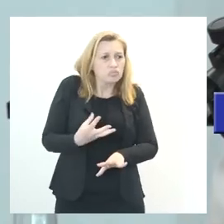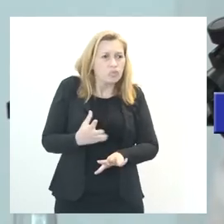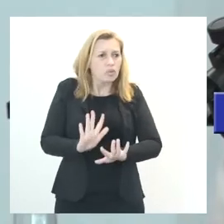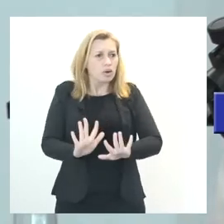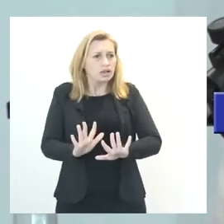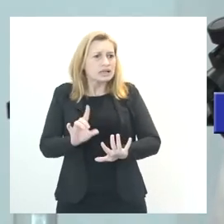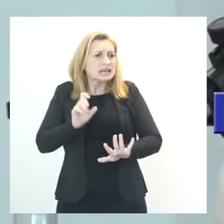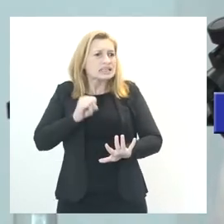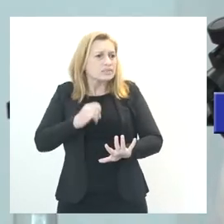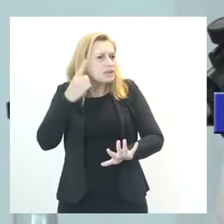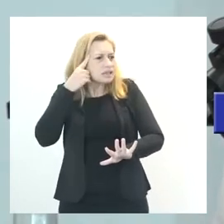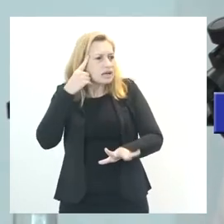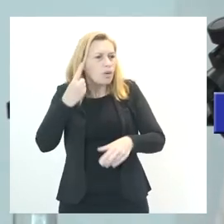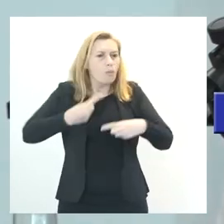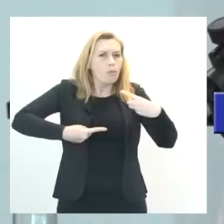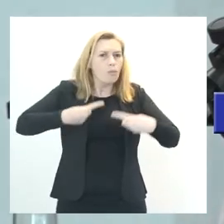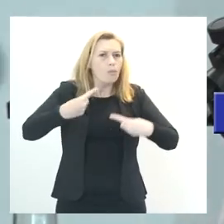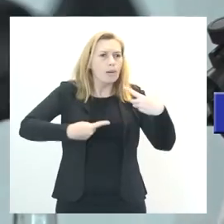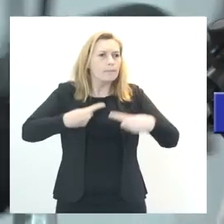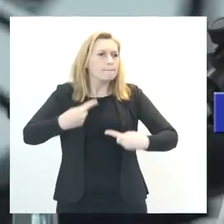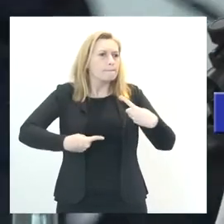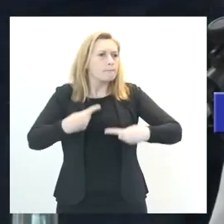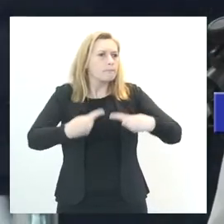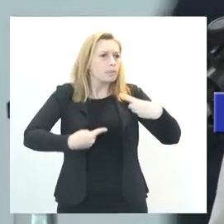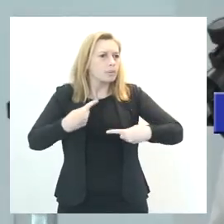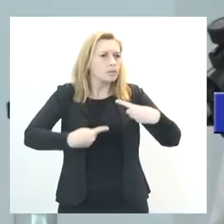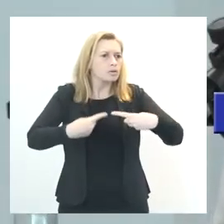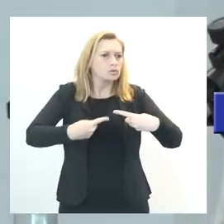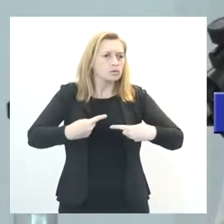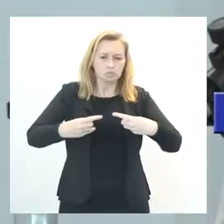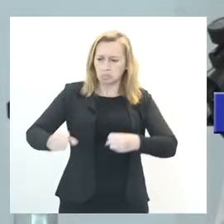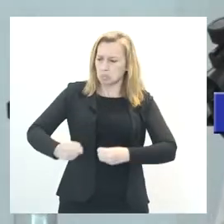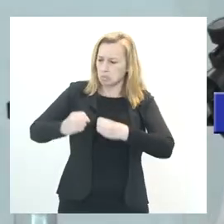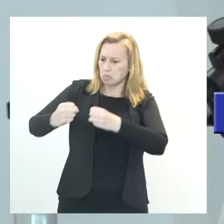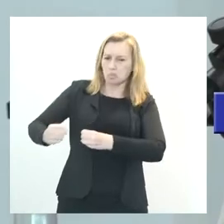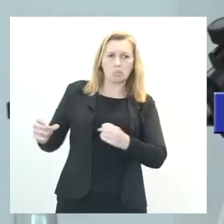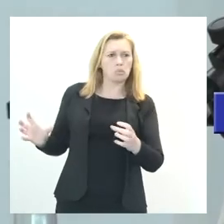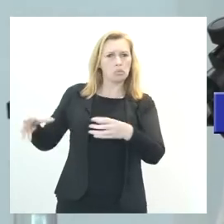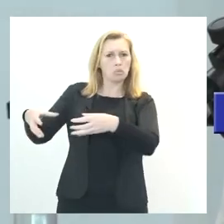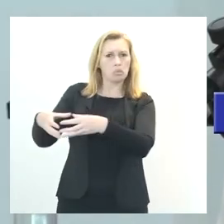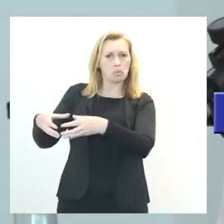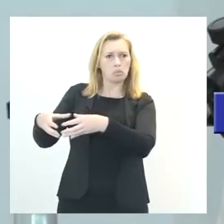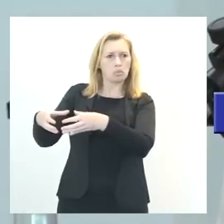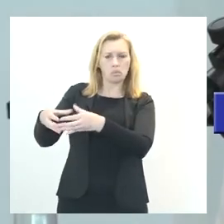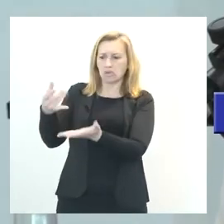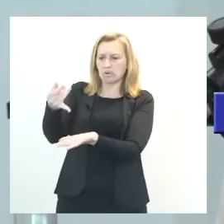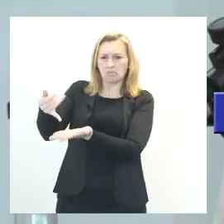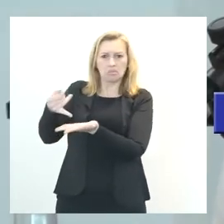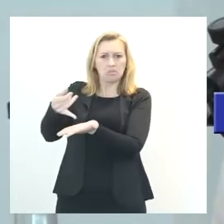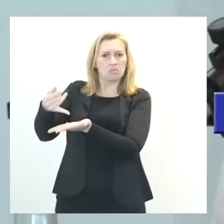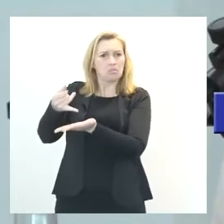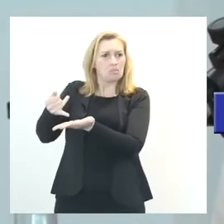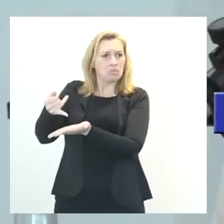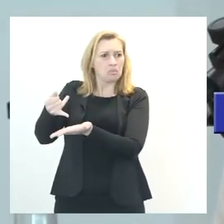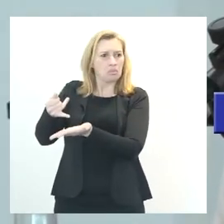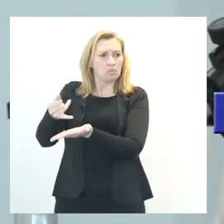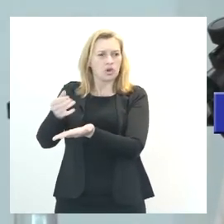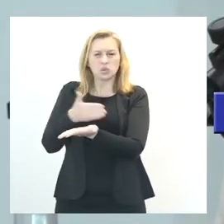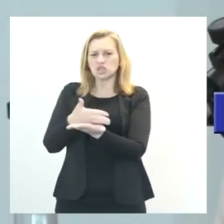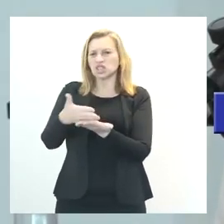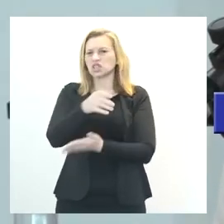pensar dessa política pelo poderosos do Poder do Capital se dá não é da década de